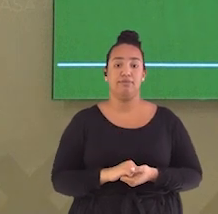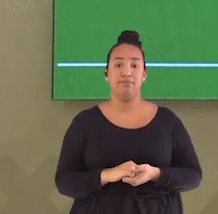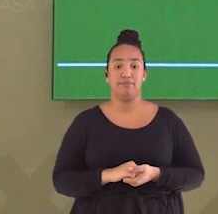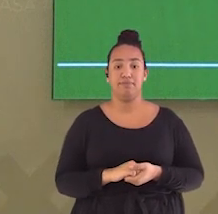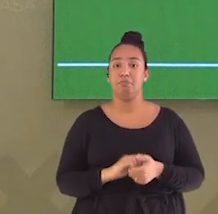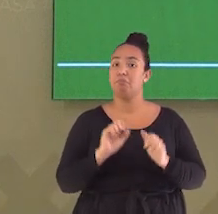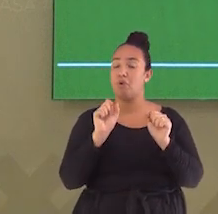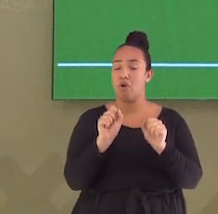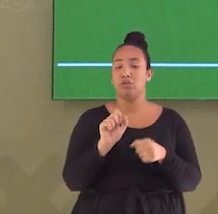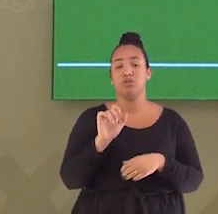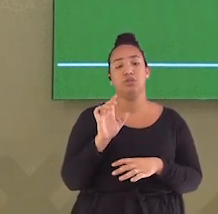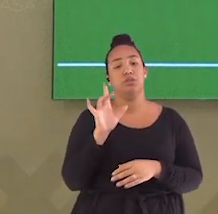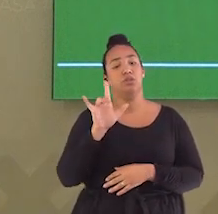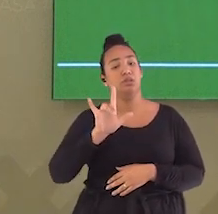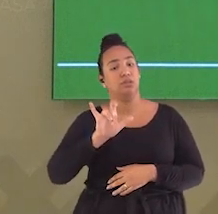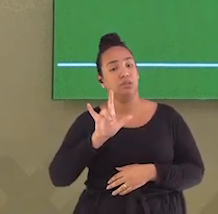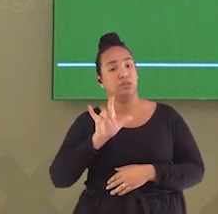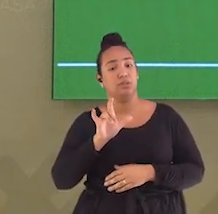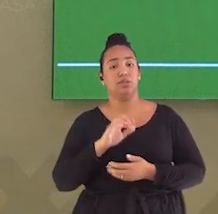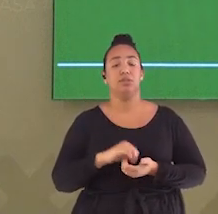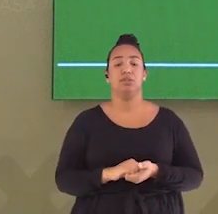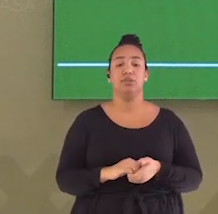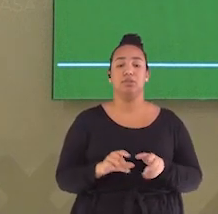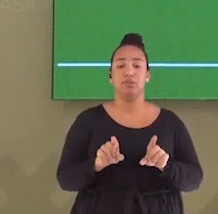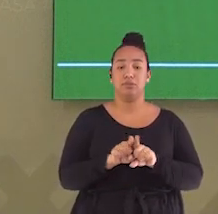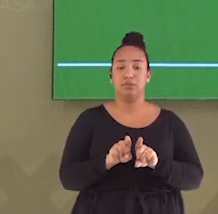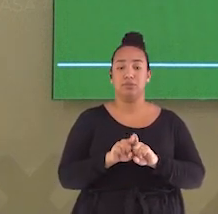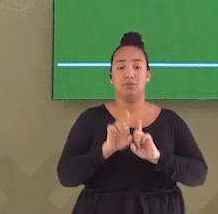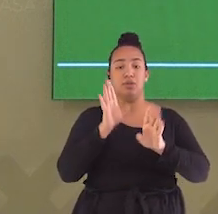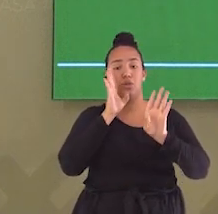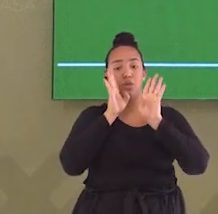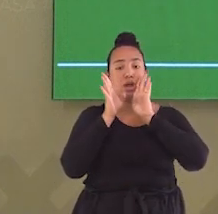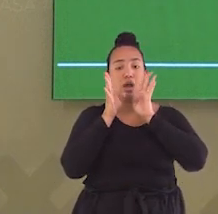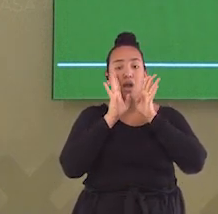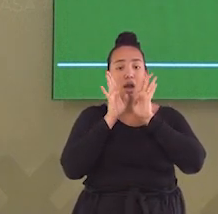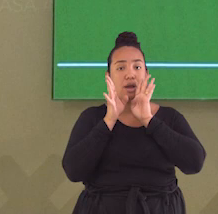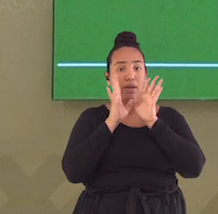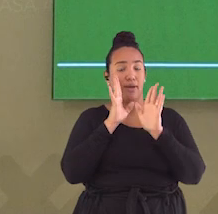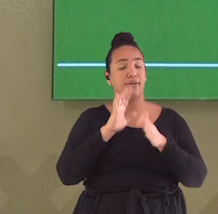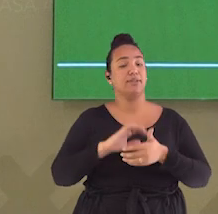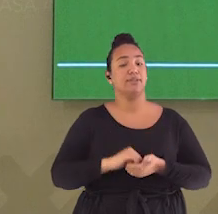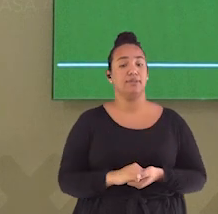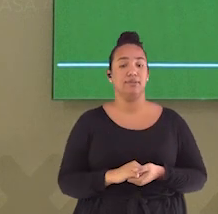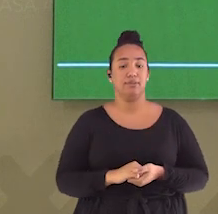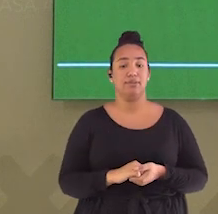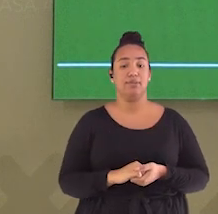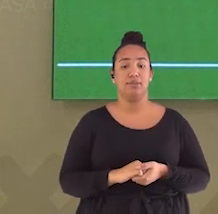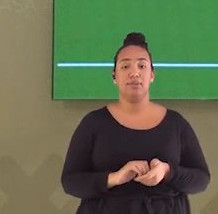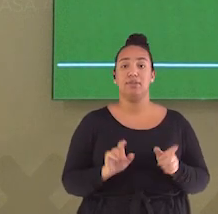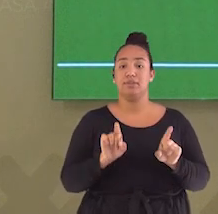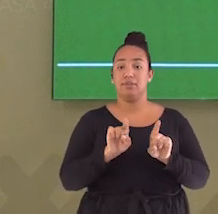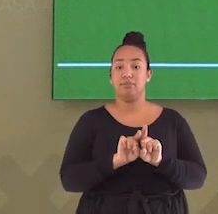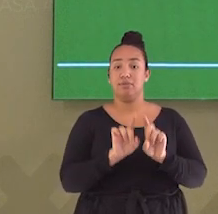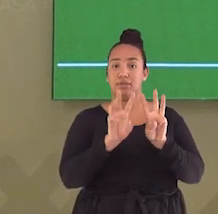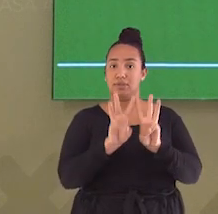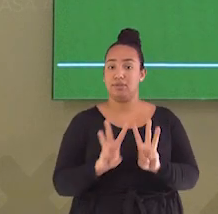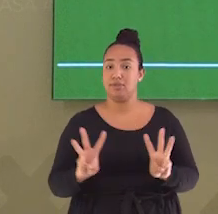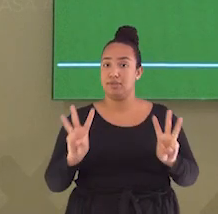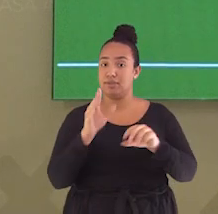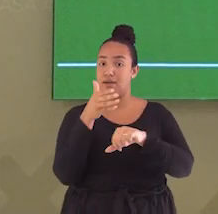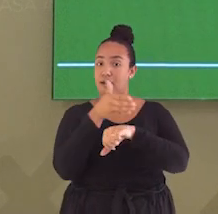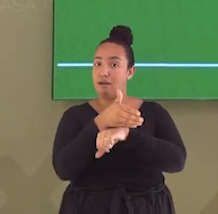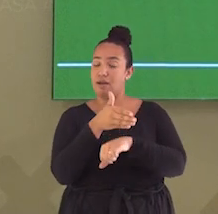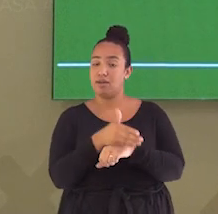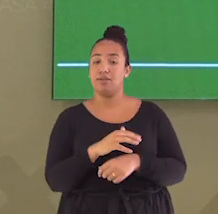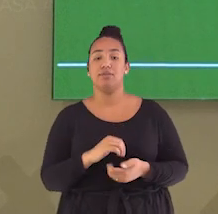siga a gente no Instagram, nos acompanhe no Facebook, acesse o nosso site e